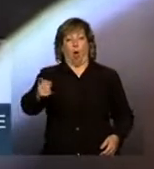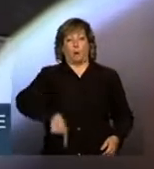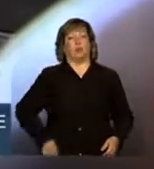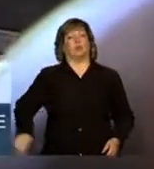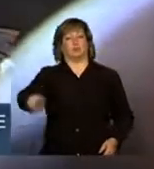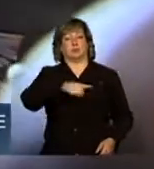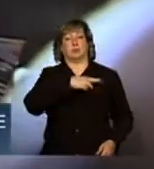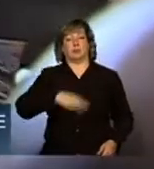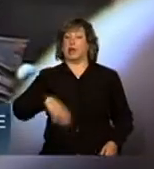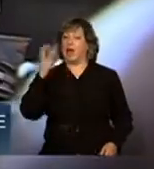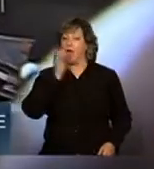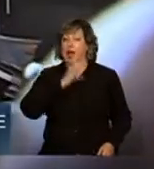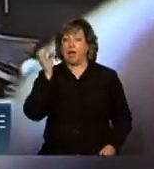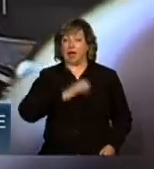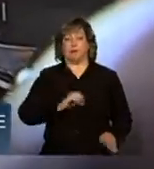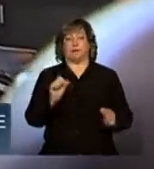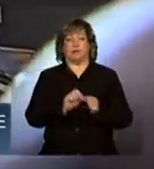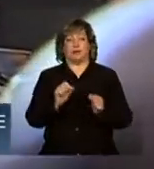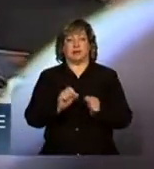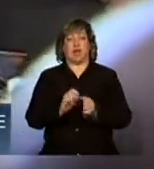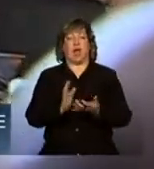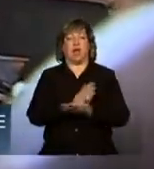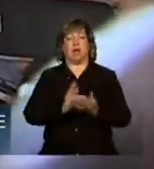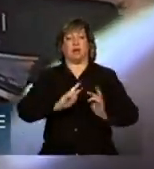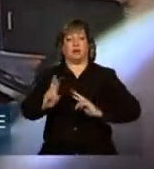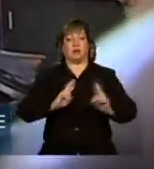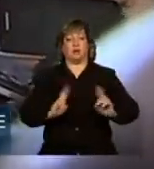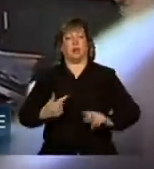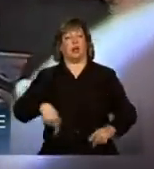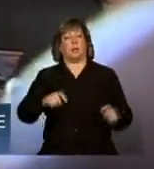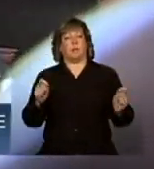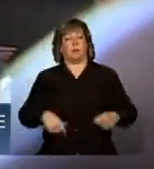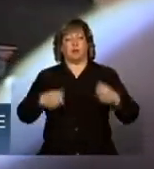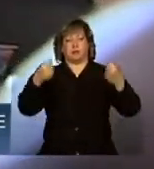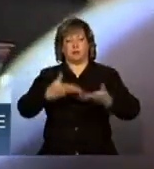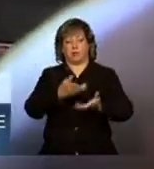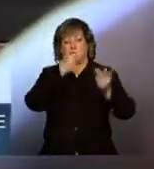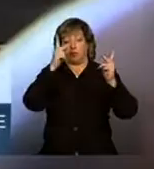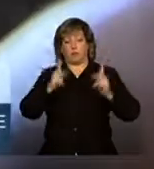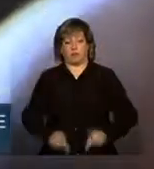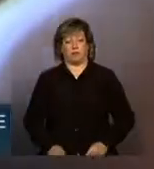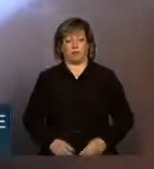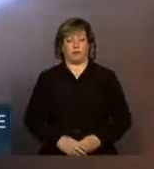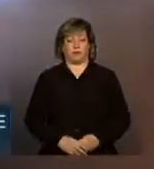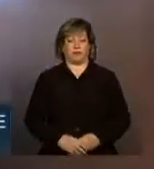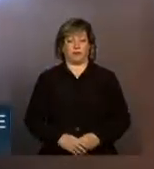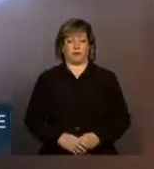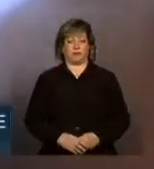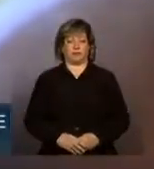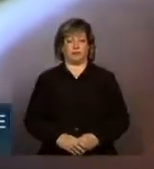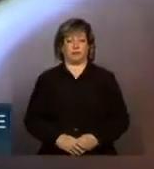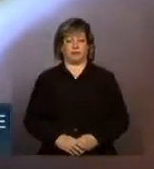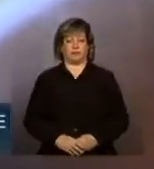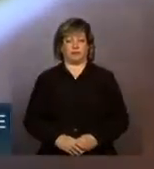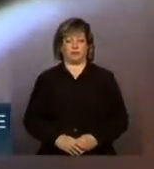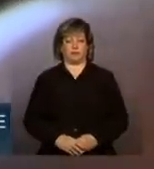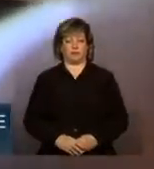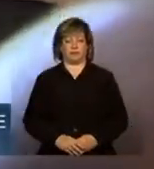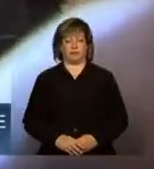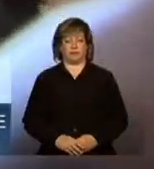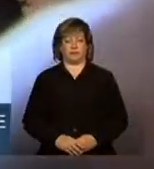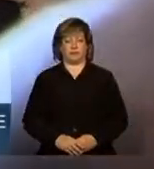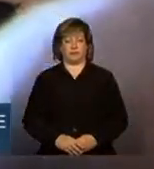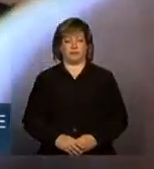para que agilizasse, inclusive, alguns resultados e que nós pudéssemos prestar isso conta à população. Isso fica aparecendo para mim, isso é uma obra, é uma